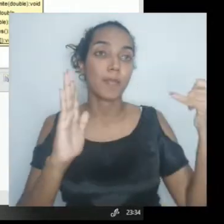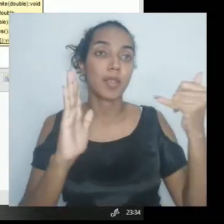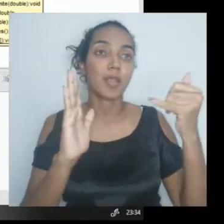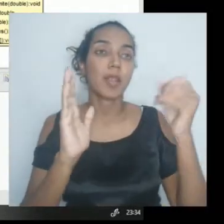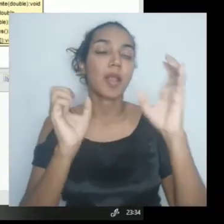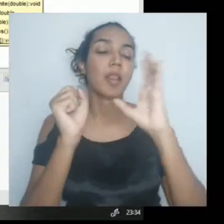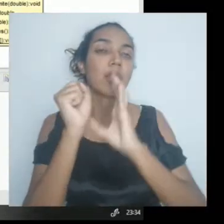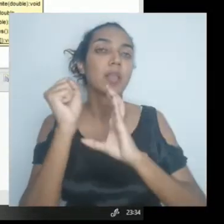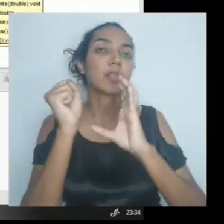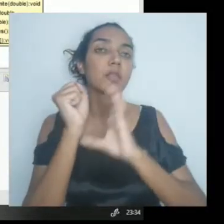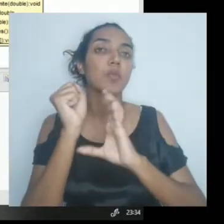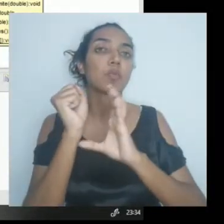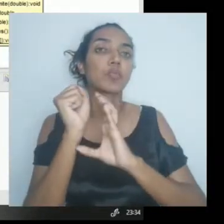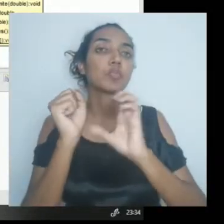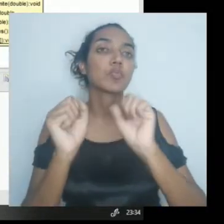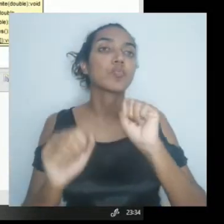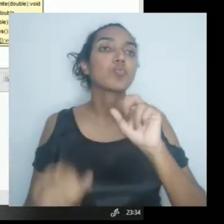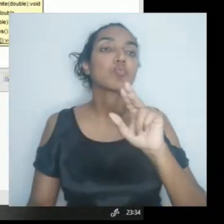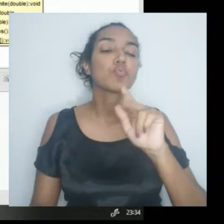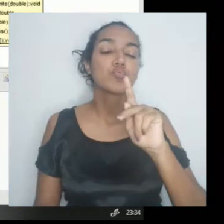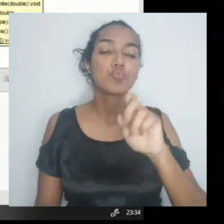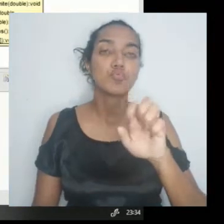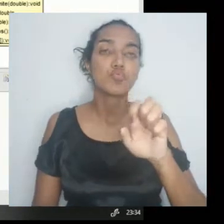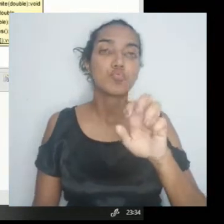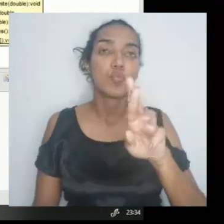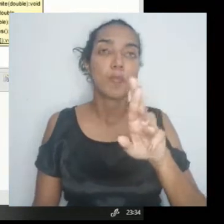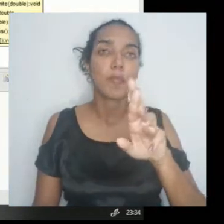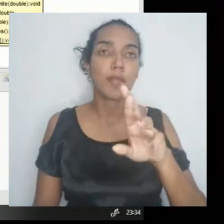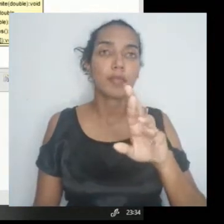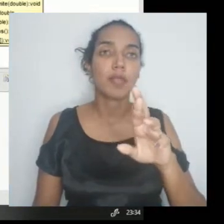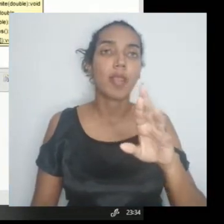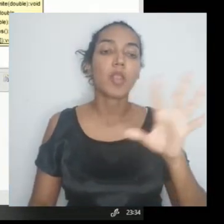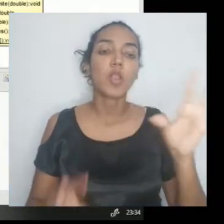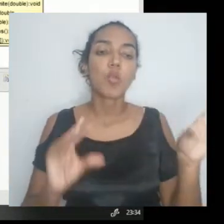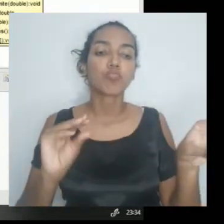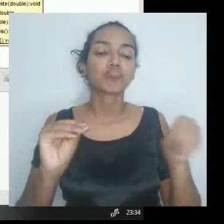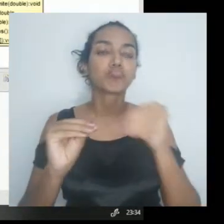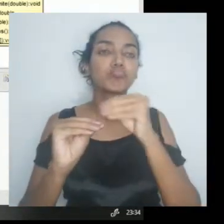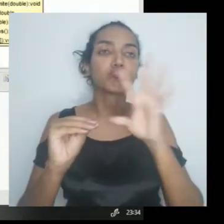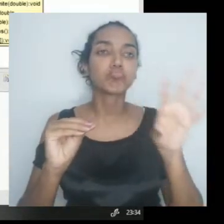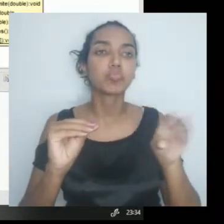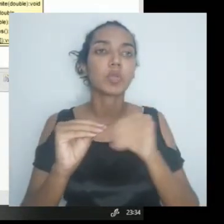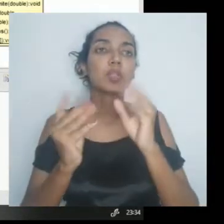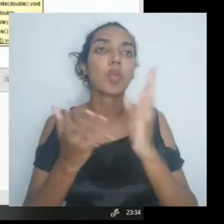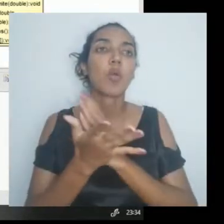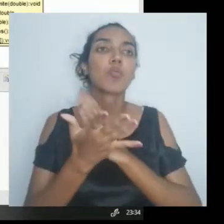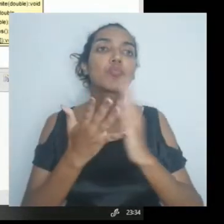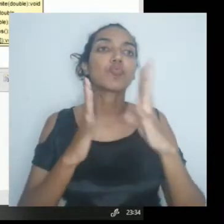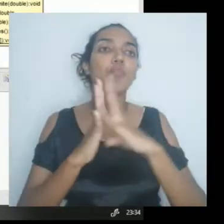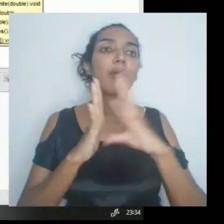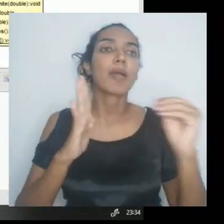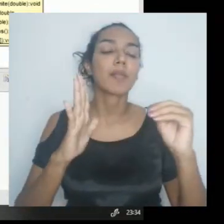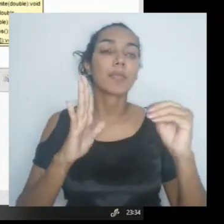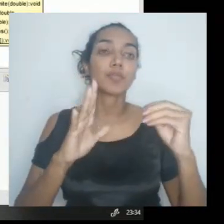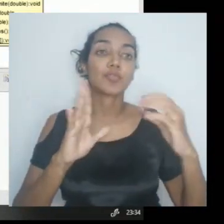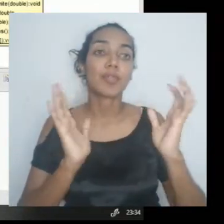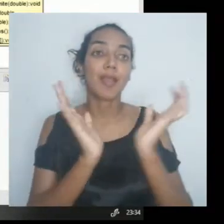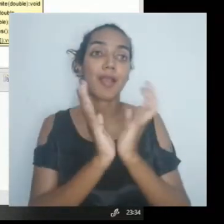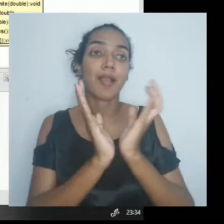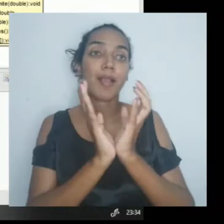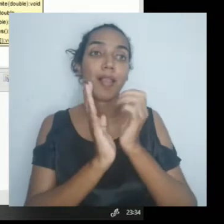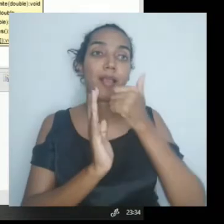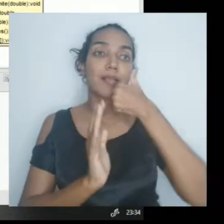alguns parâmetros para a classe mãe. Qual a função do super aqui? A palavra reservada super